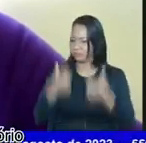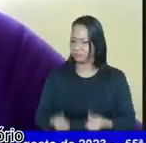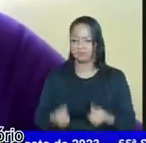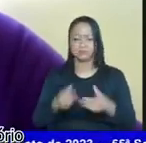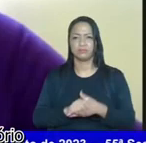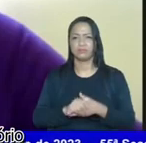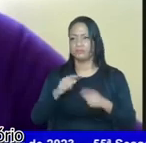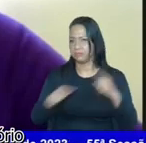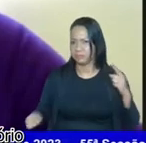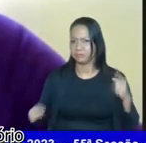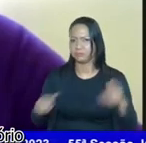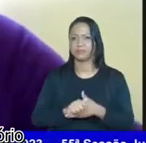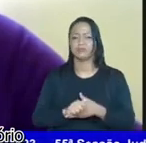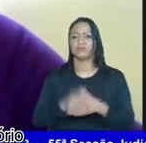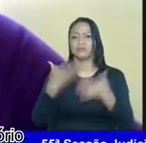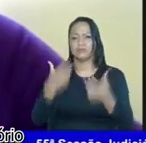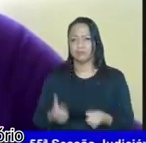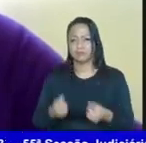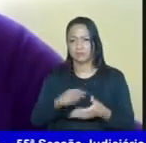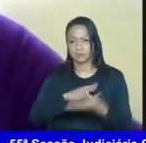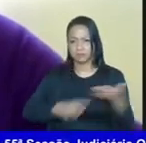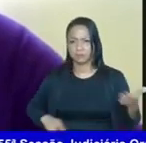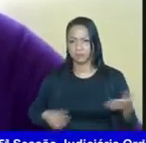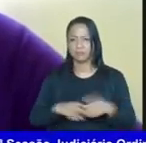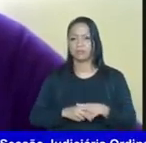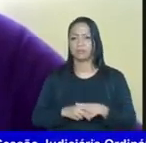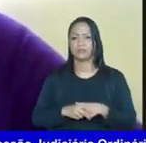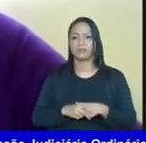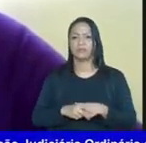e subsidiariamente pelo não acolhimento. É o relatório.